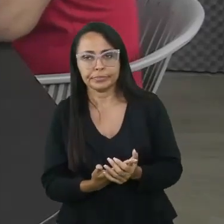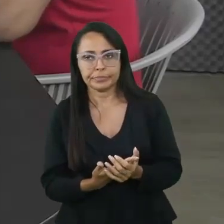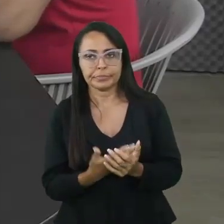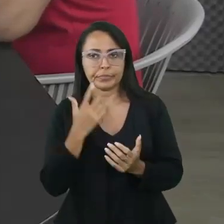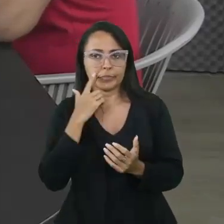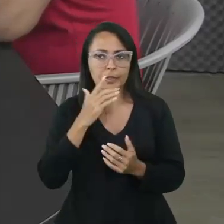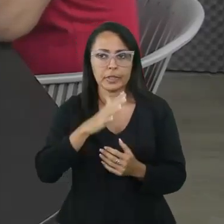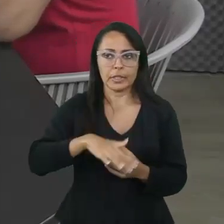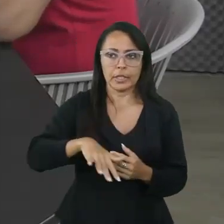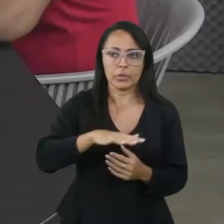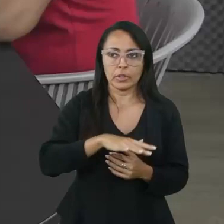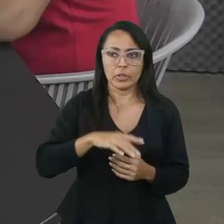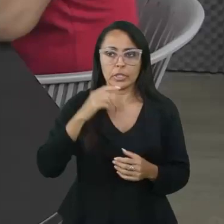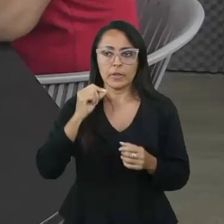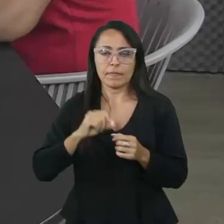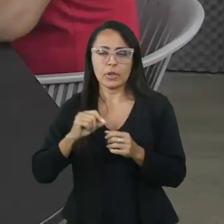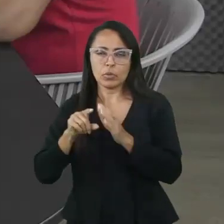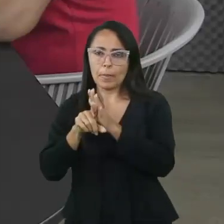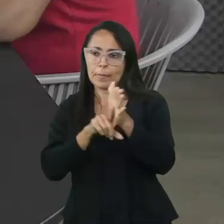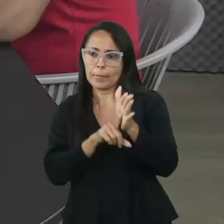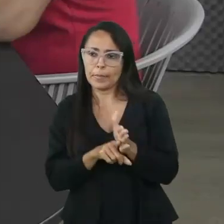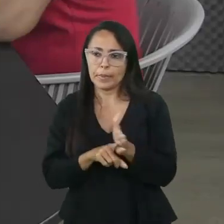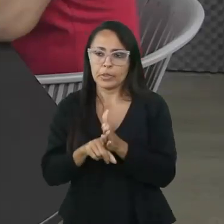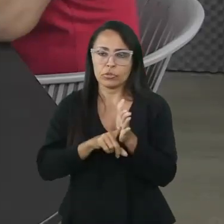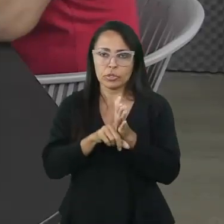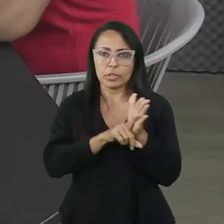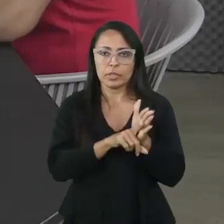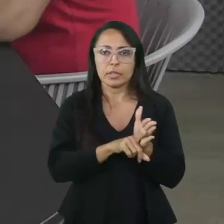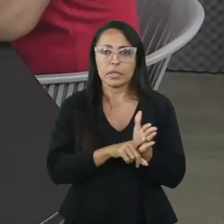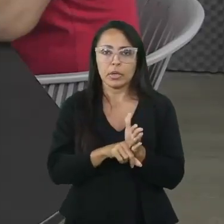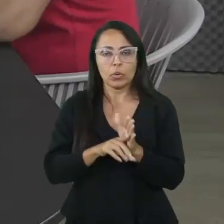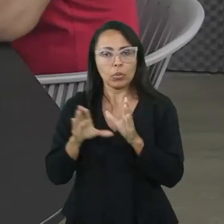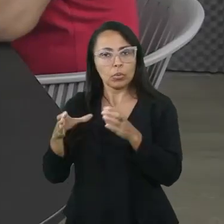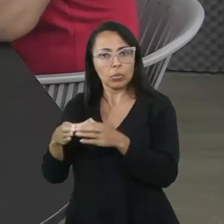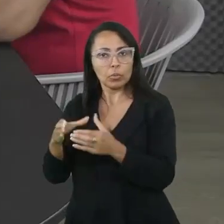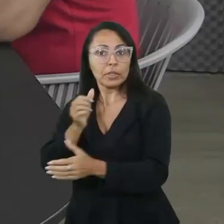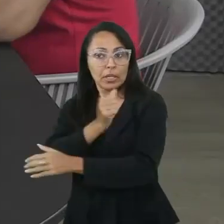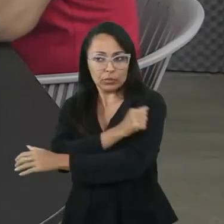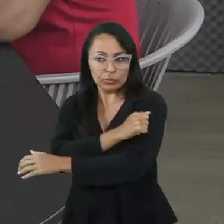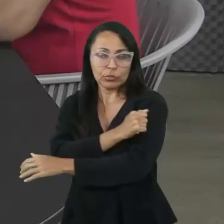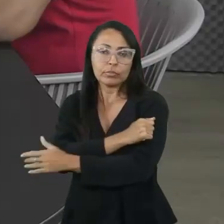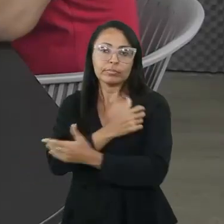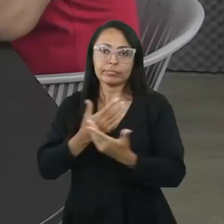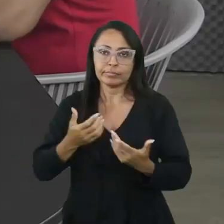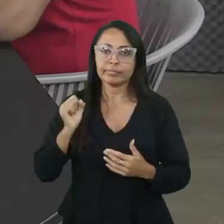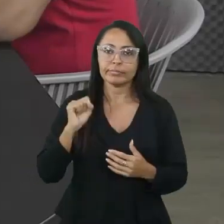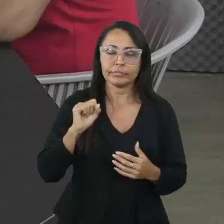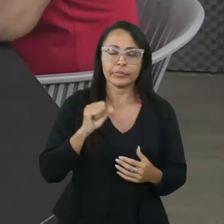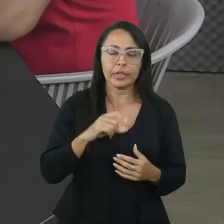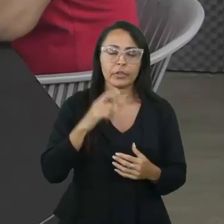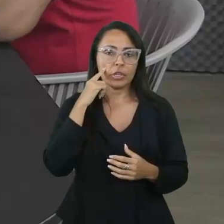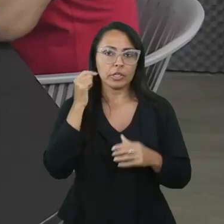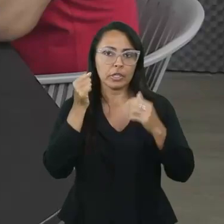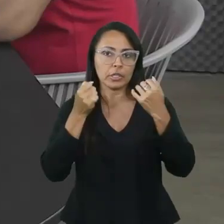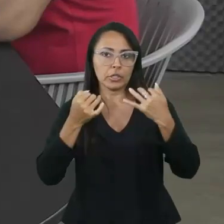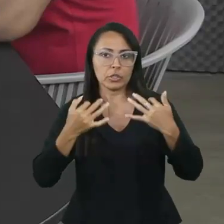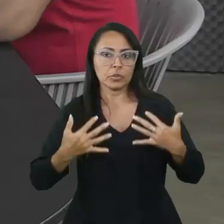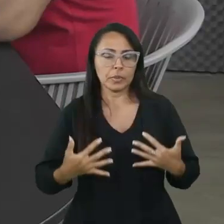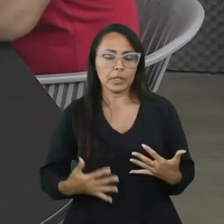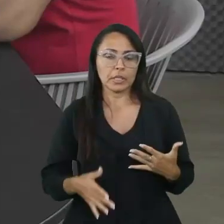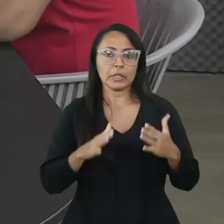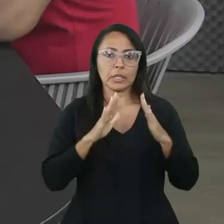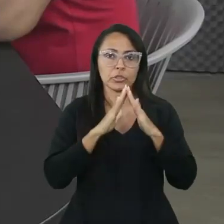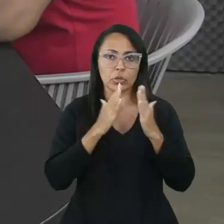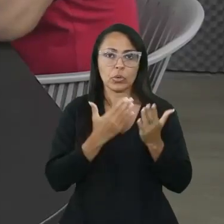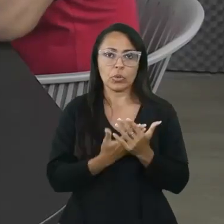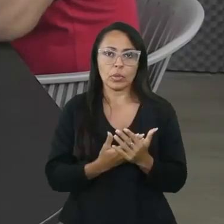nossa escola, a gente faz a pesquisa com a coleta da comunidade, né? E dentro da escola, que a gente fala, quando a gente fala de escola, o